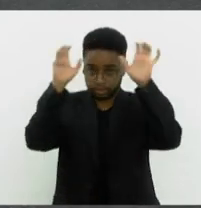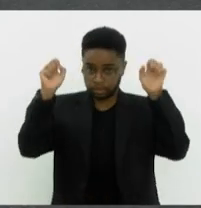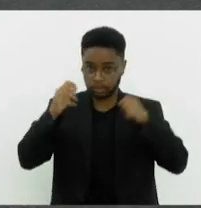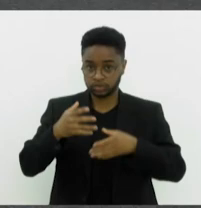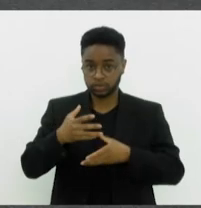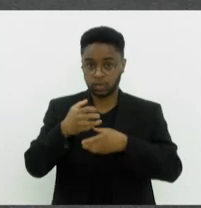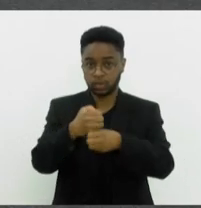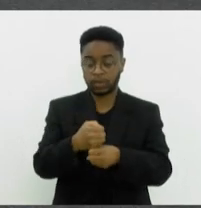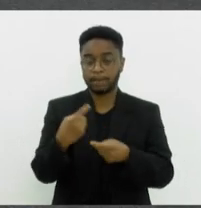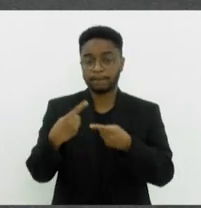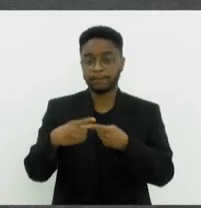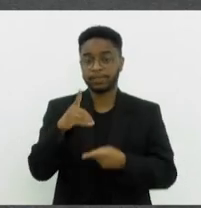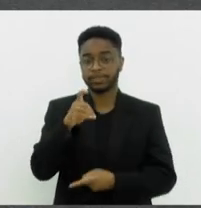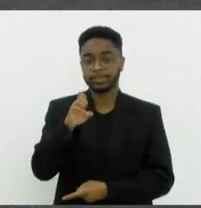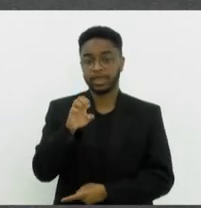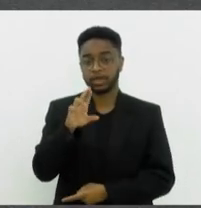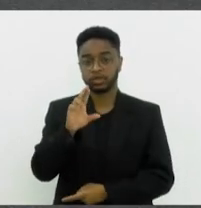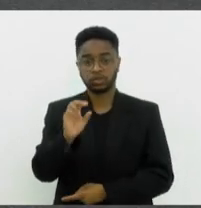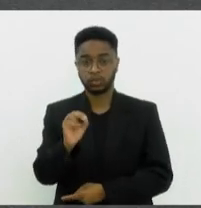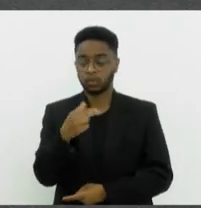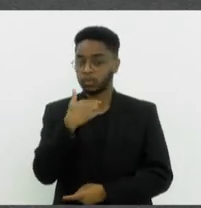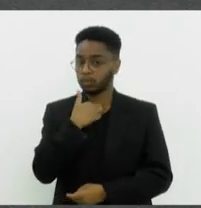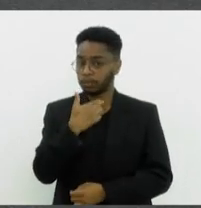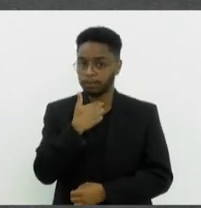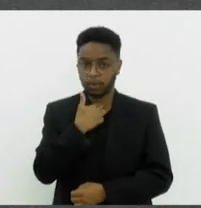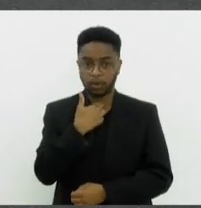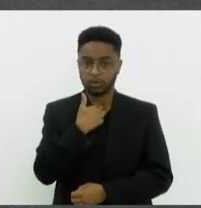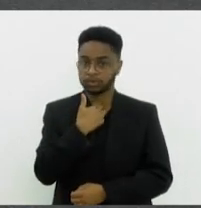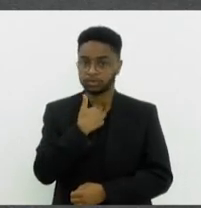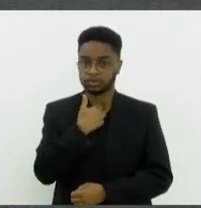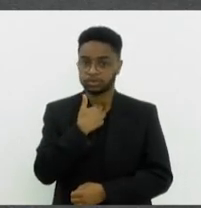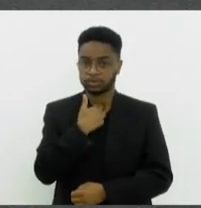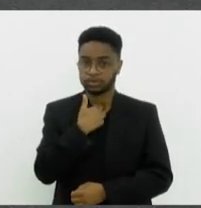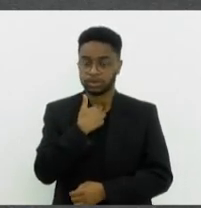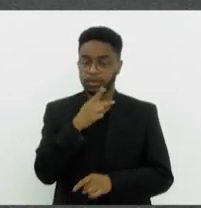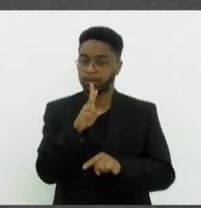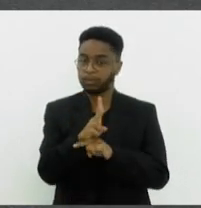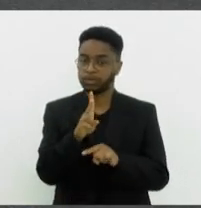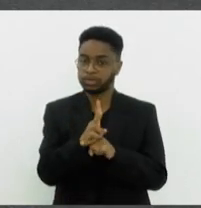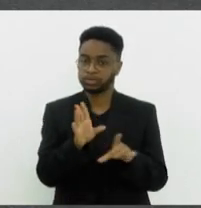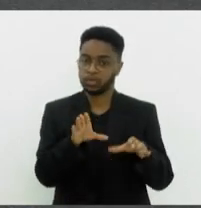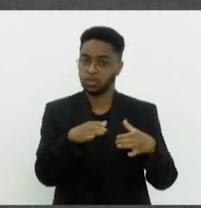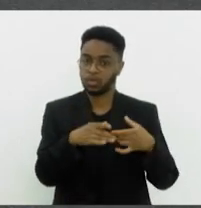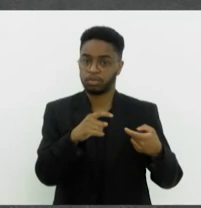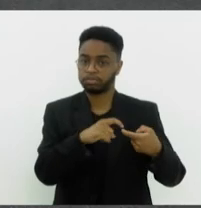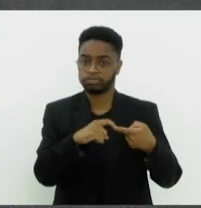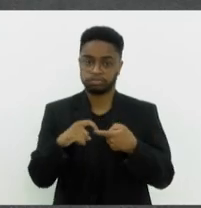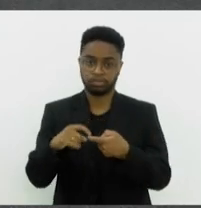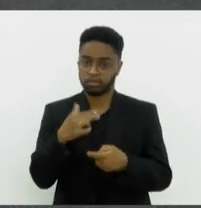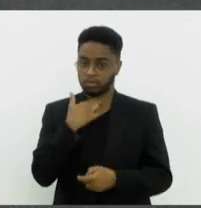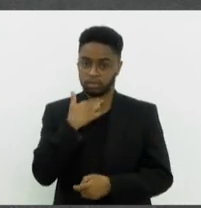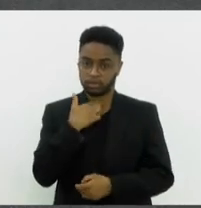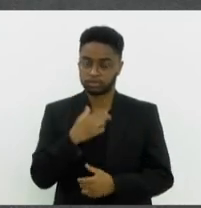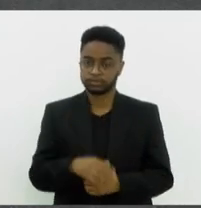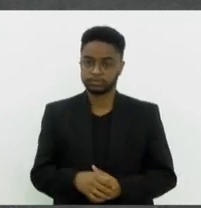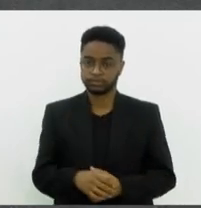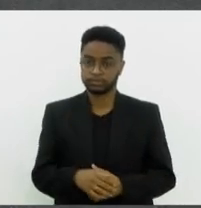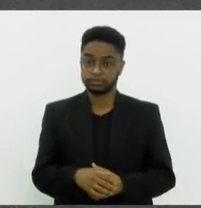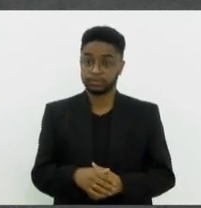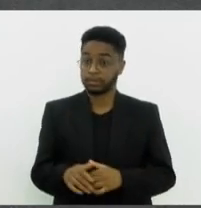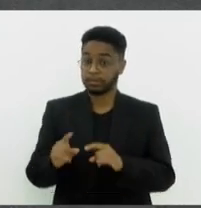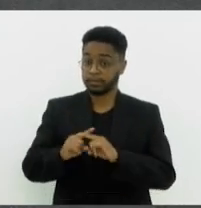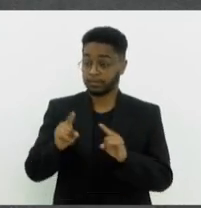Porque o Detro não pode abrigar uma máfia de reboque. Agora, deputado Paul